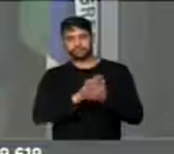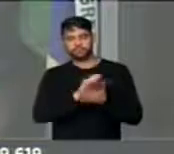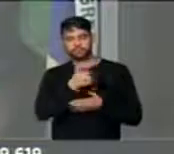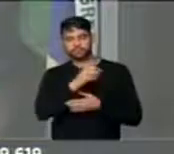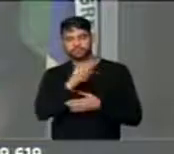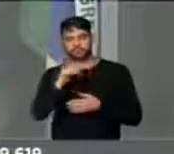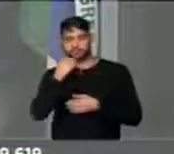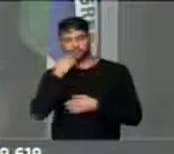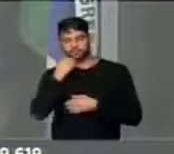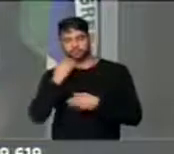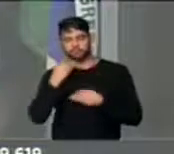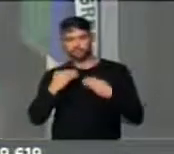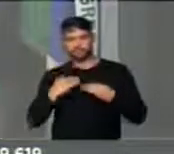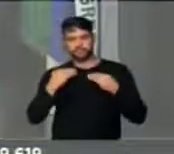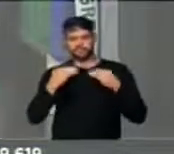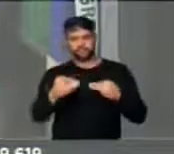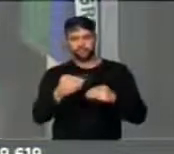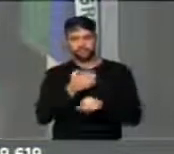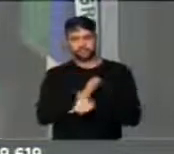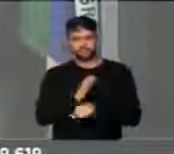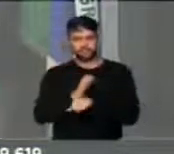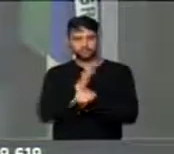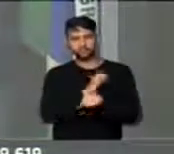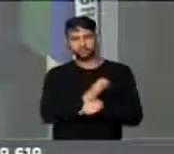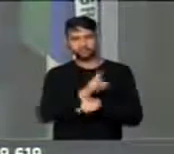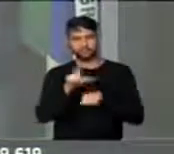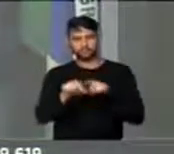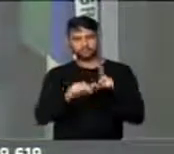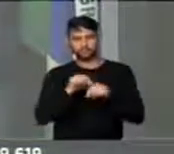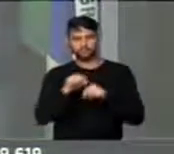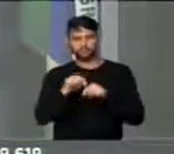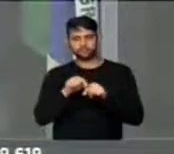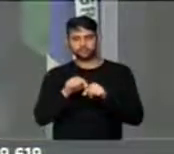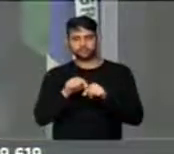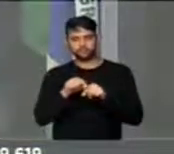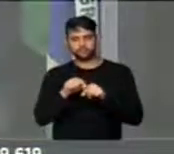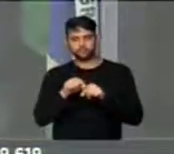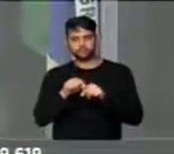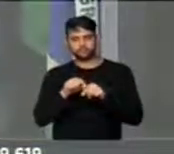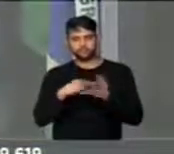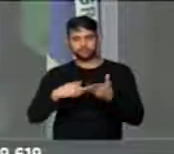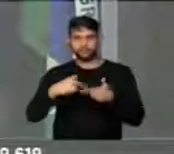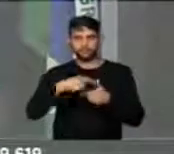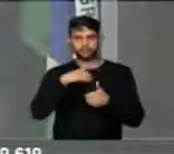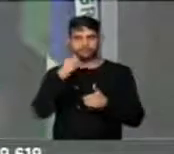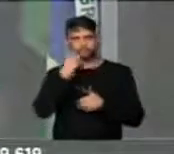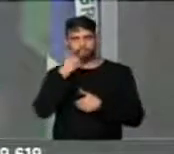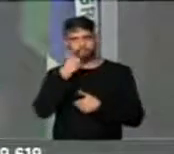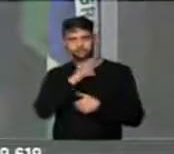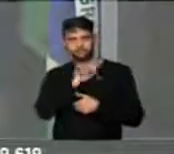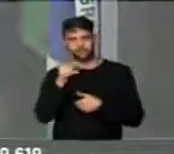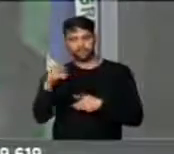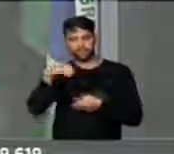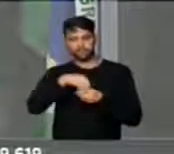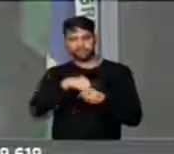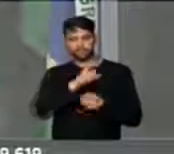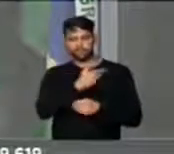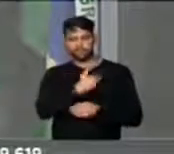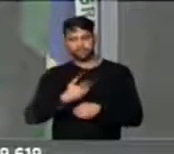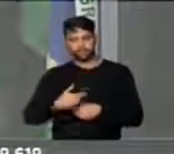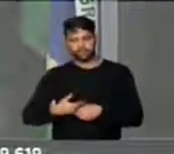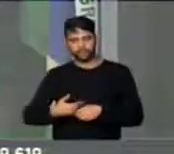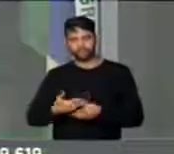para ministro de Estado e escolheu vários deputados para compor o seu governo.